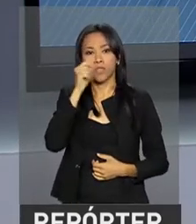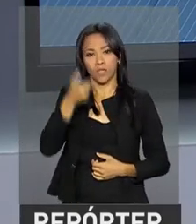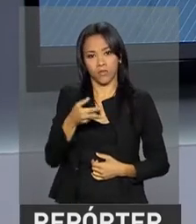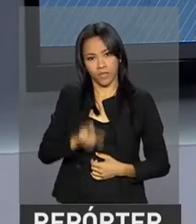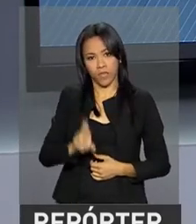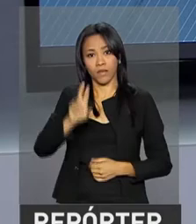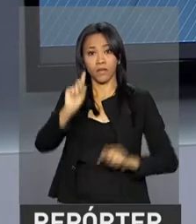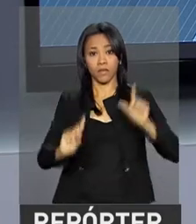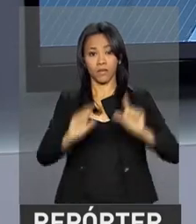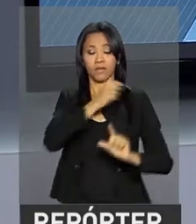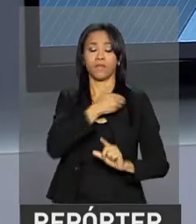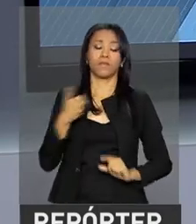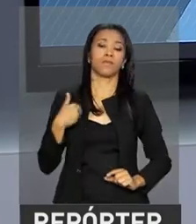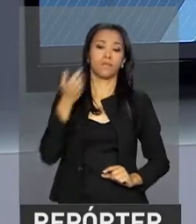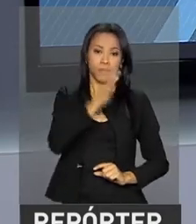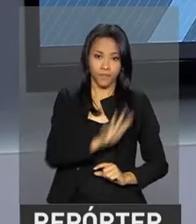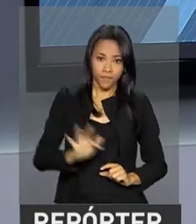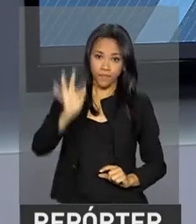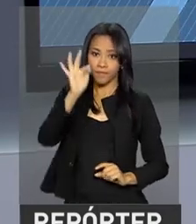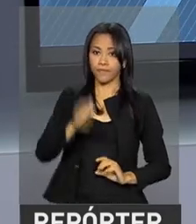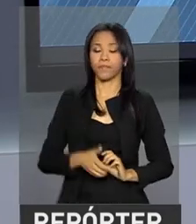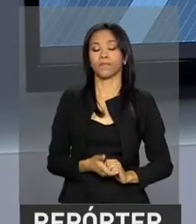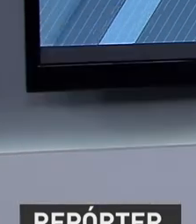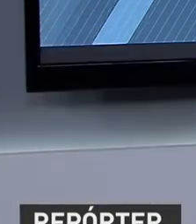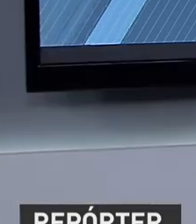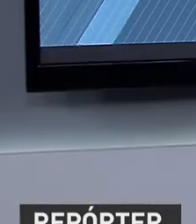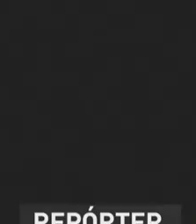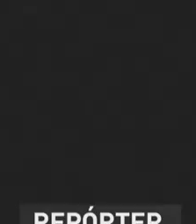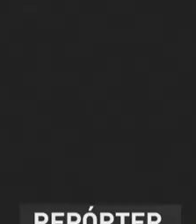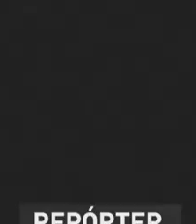aqui na nbr a tv do governo federal